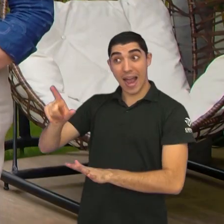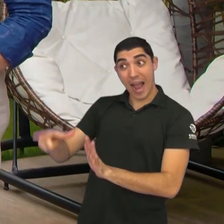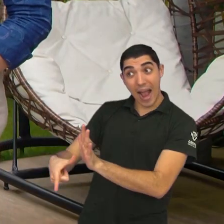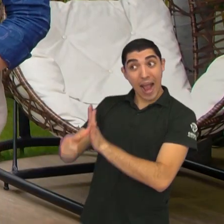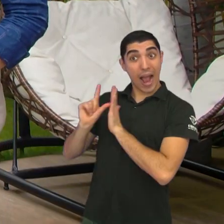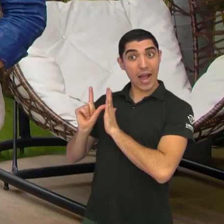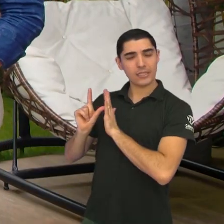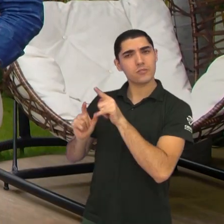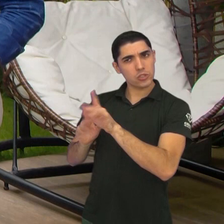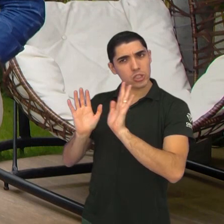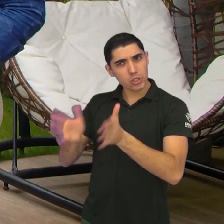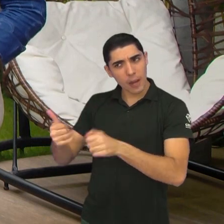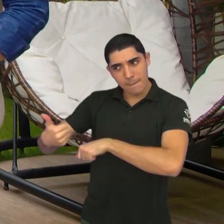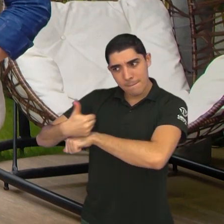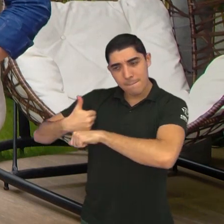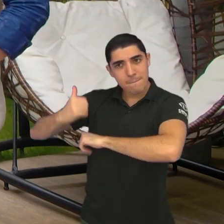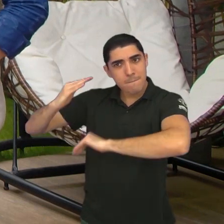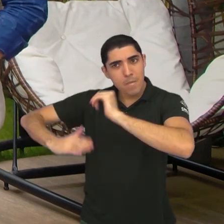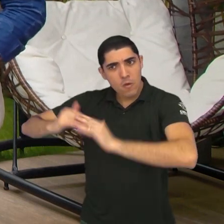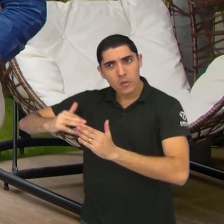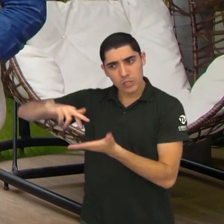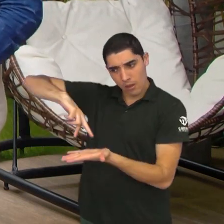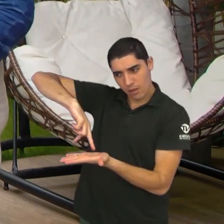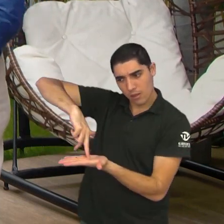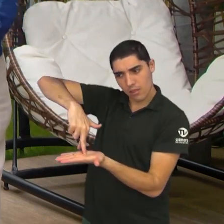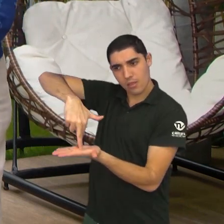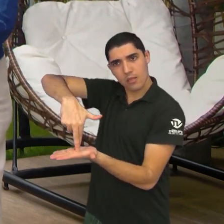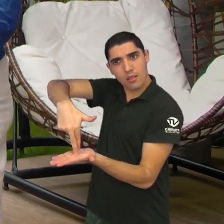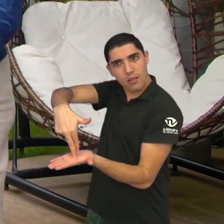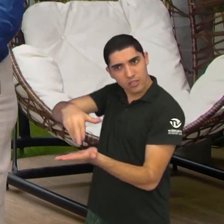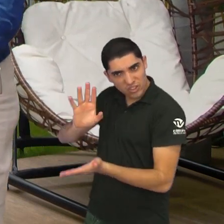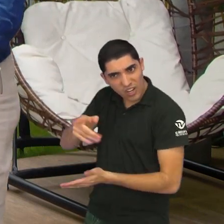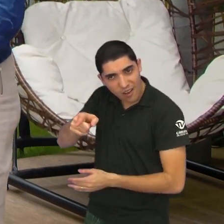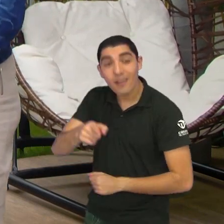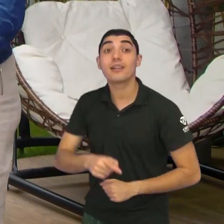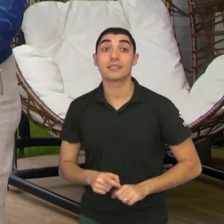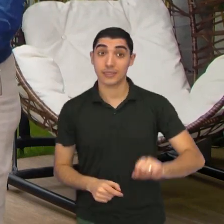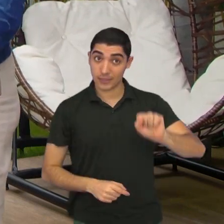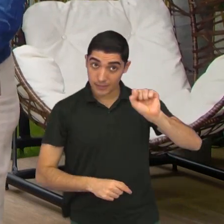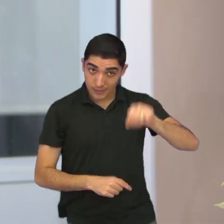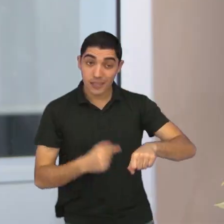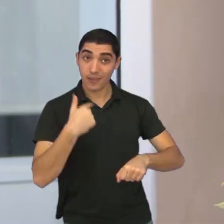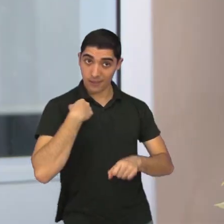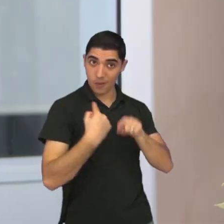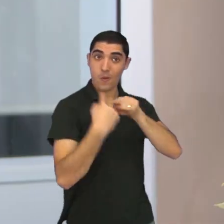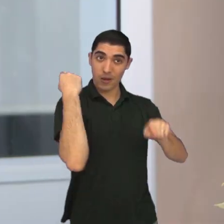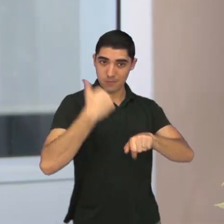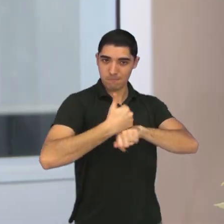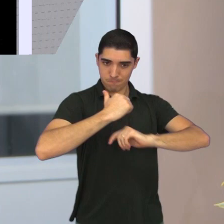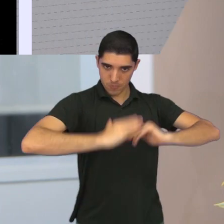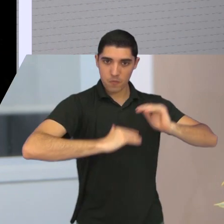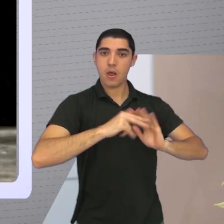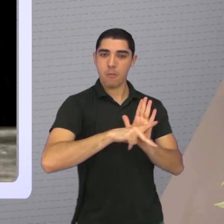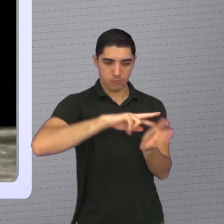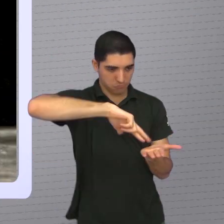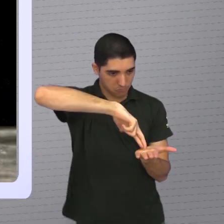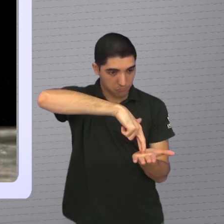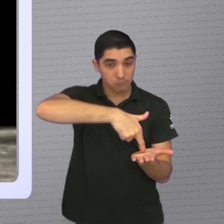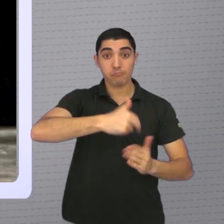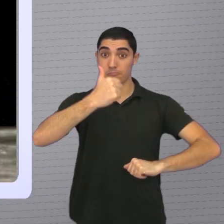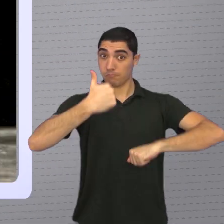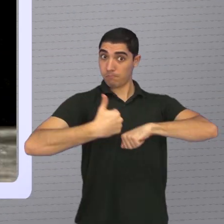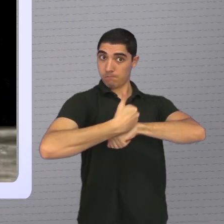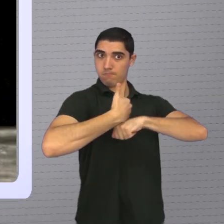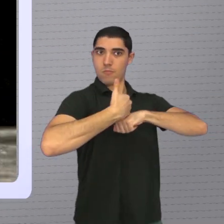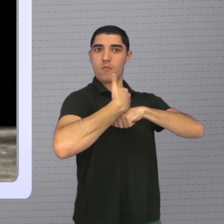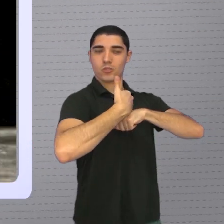de ser a Rose do GAC, você já foi bailarina e profissional, né? Sim, a minha profissão básica, né? Eu era bailarina clássica,